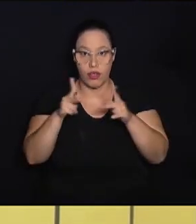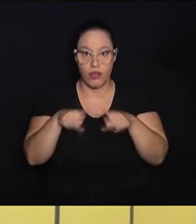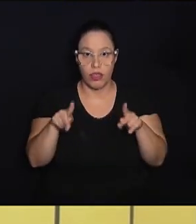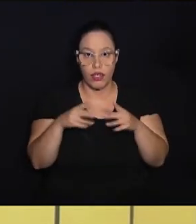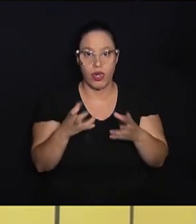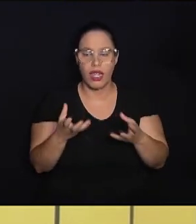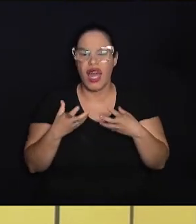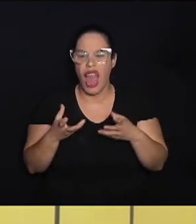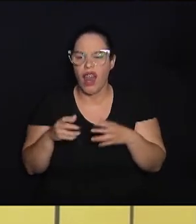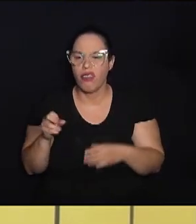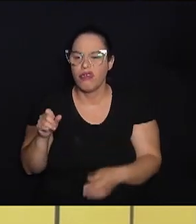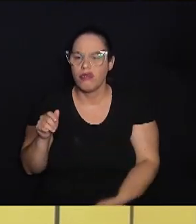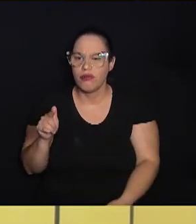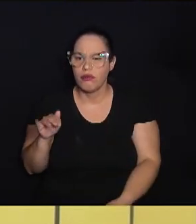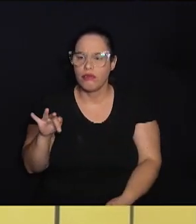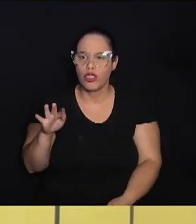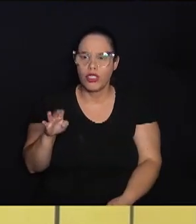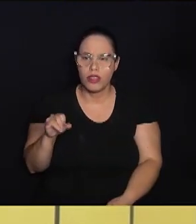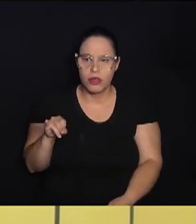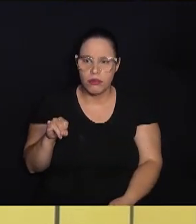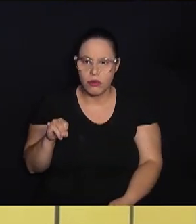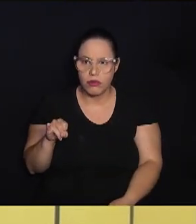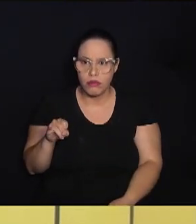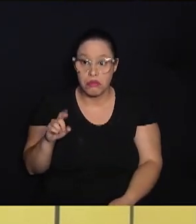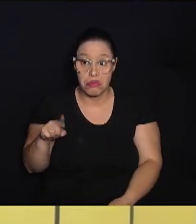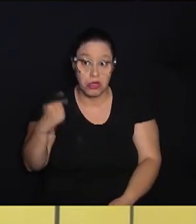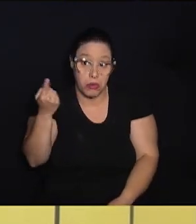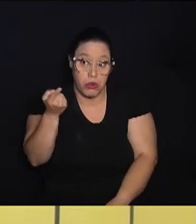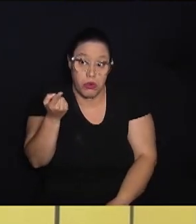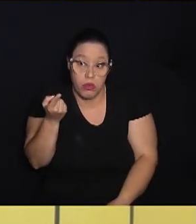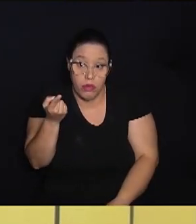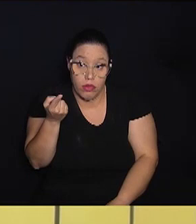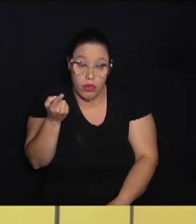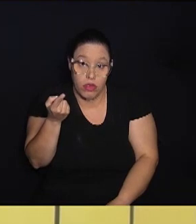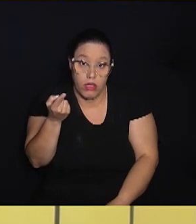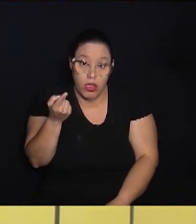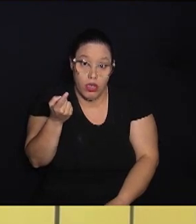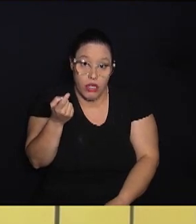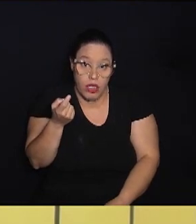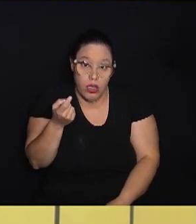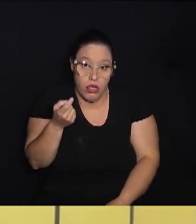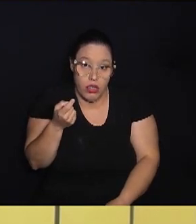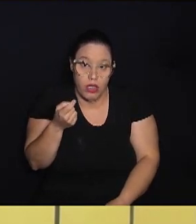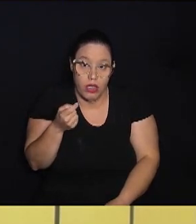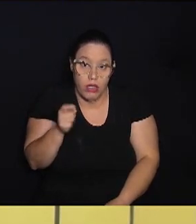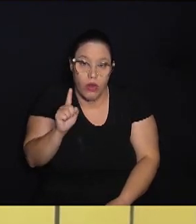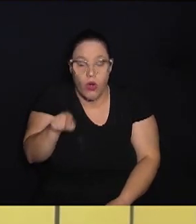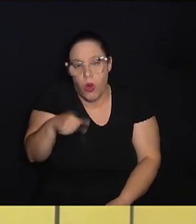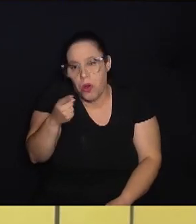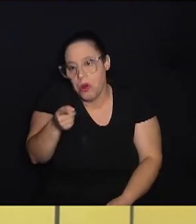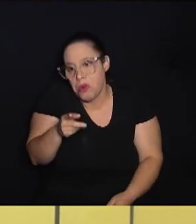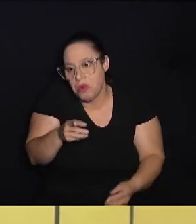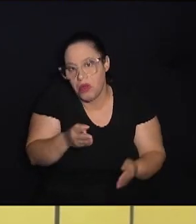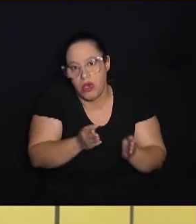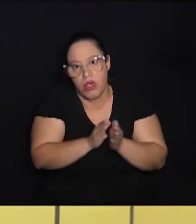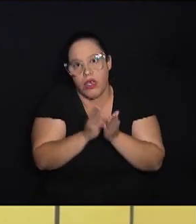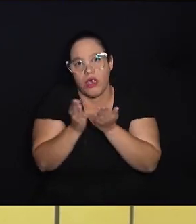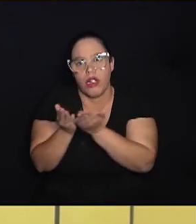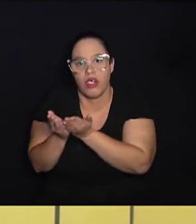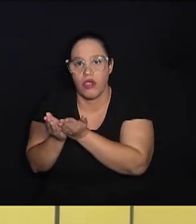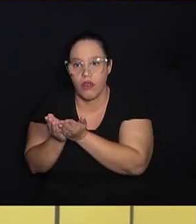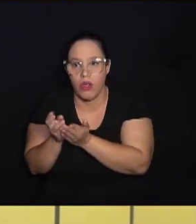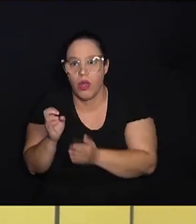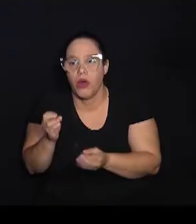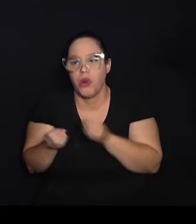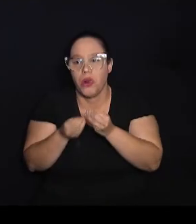era um jibi que era um jibi às vezes não tinha jibi às vezes Tinha uma outra e o dono da banca entregava a outra revista como se fosse jibi então